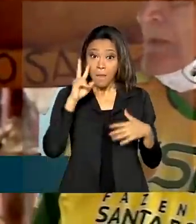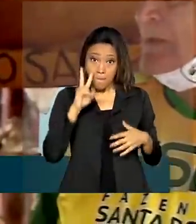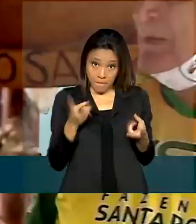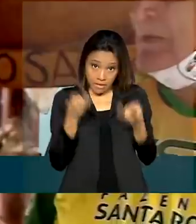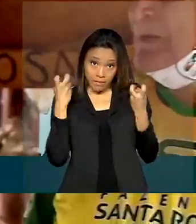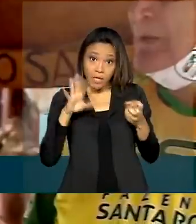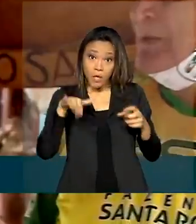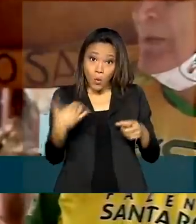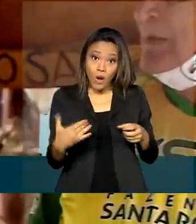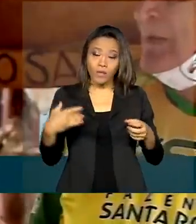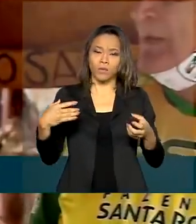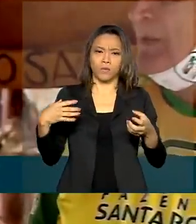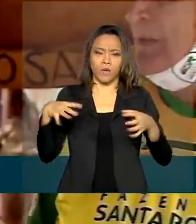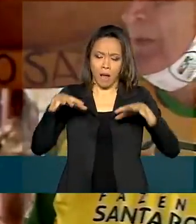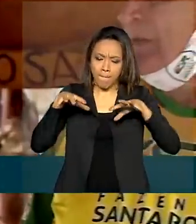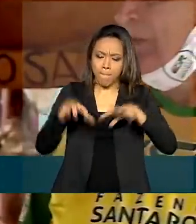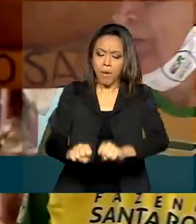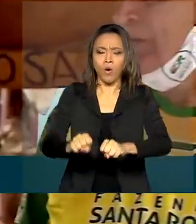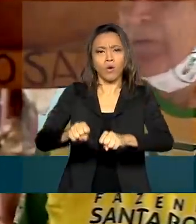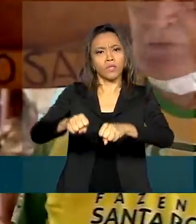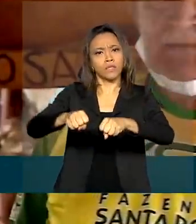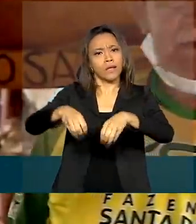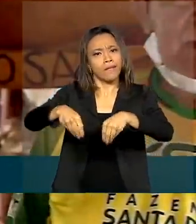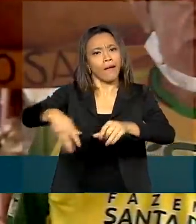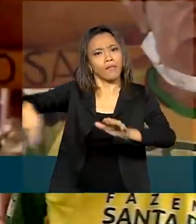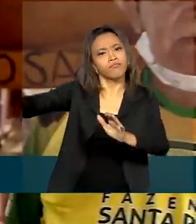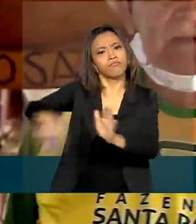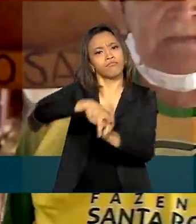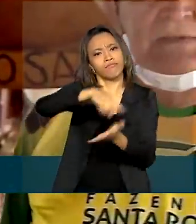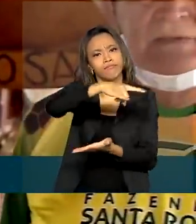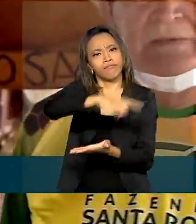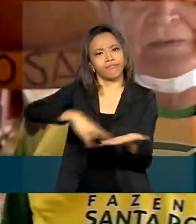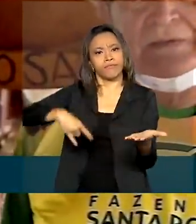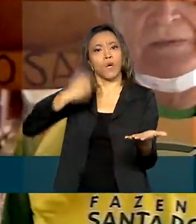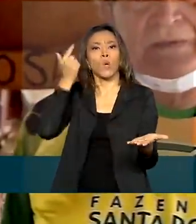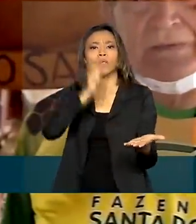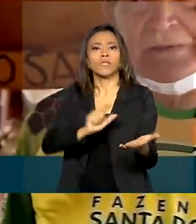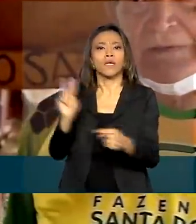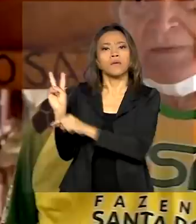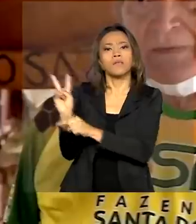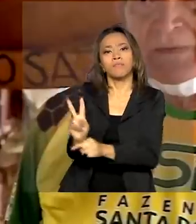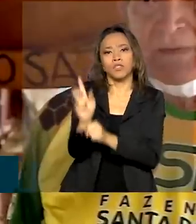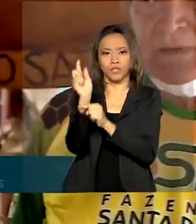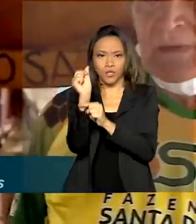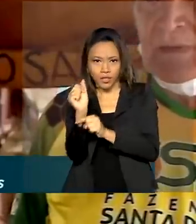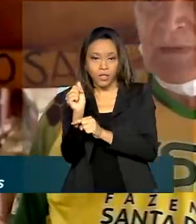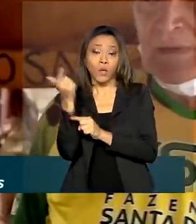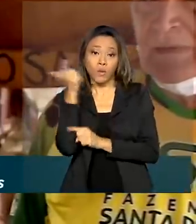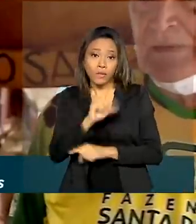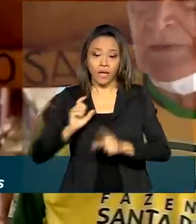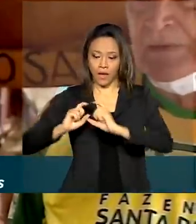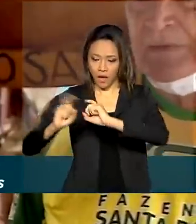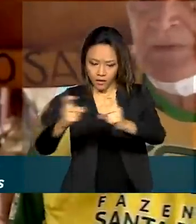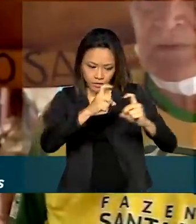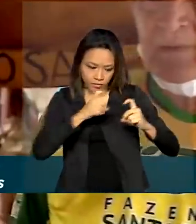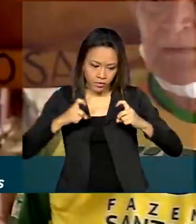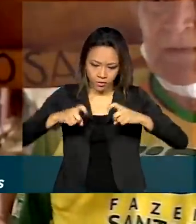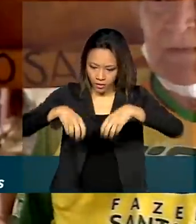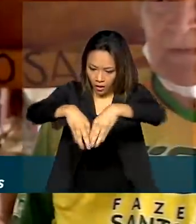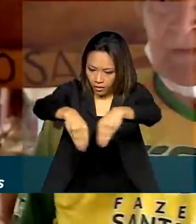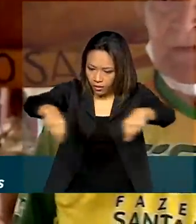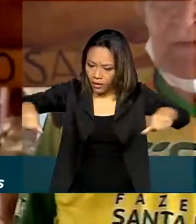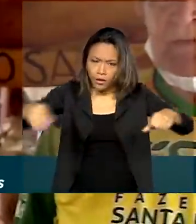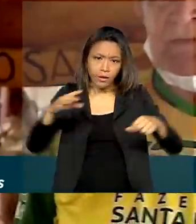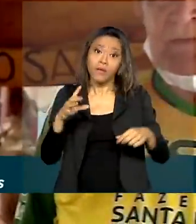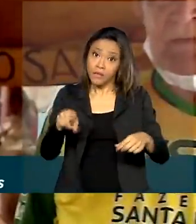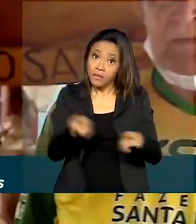chega logo, as pessoas têm condições de tomar crédito, de gerir sua propriedade e de gerar riquezas, não só